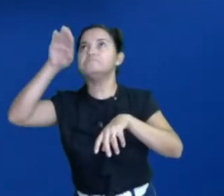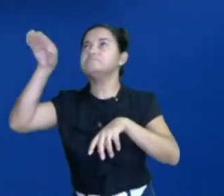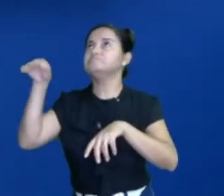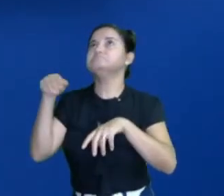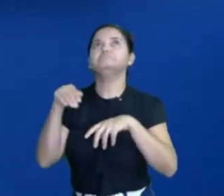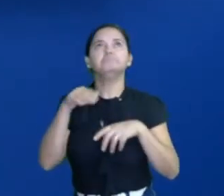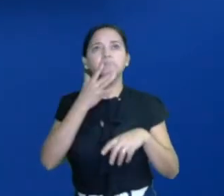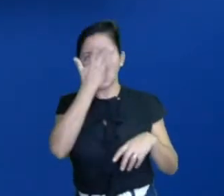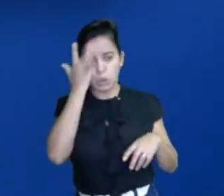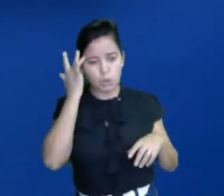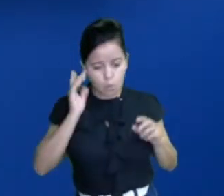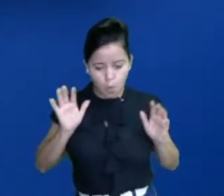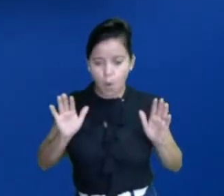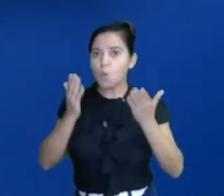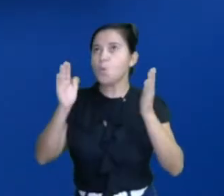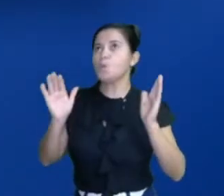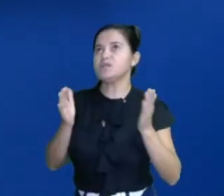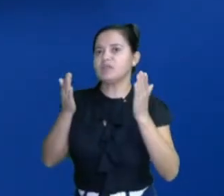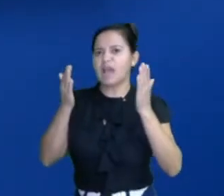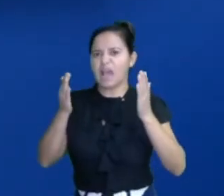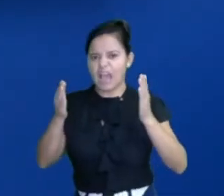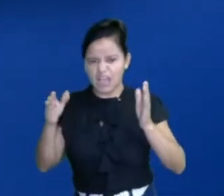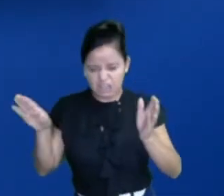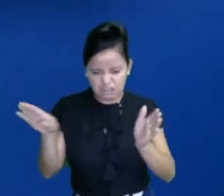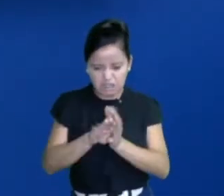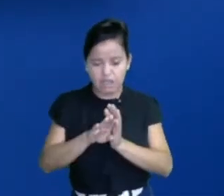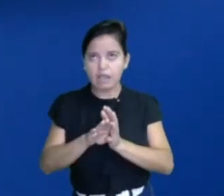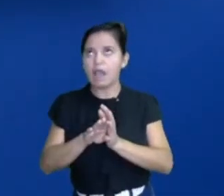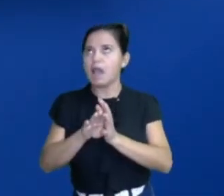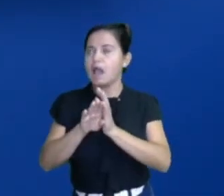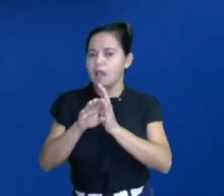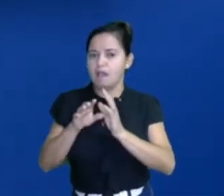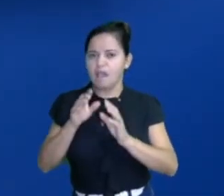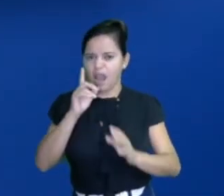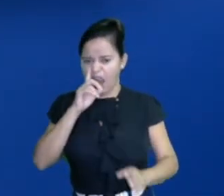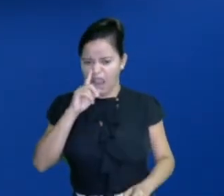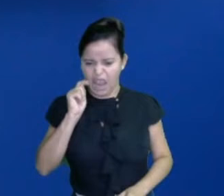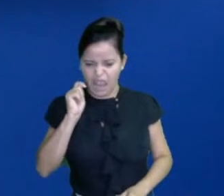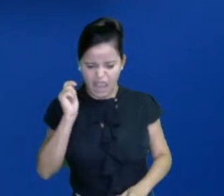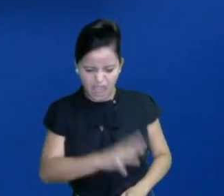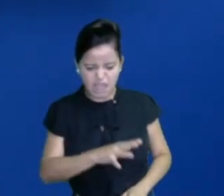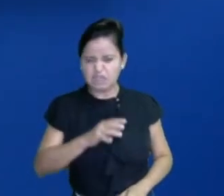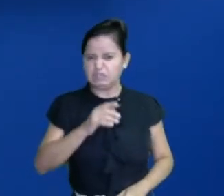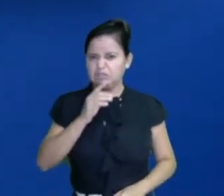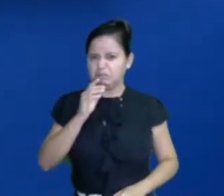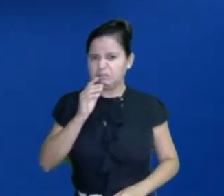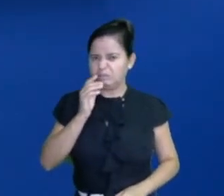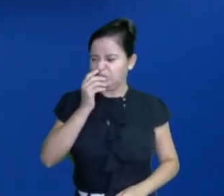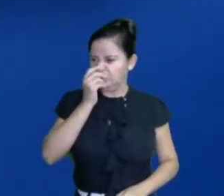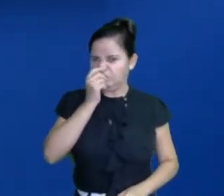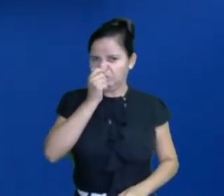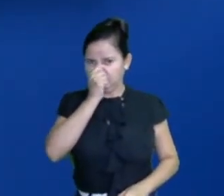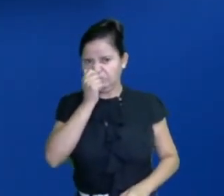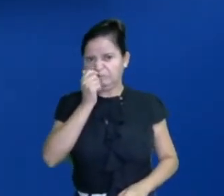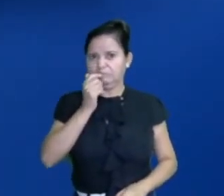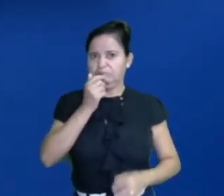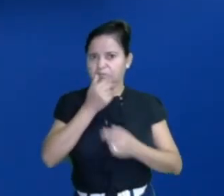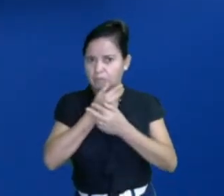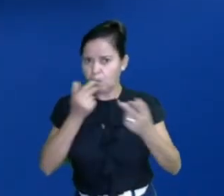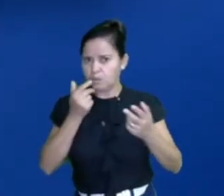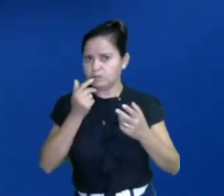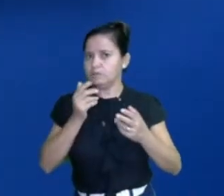preservado. As pessoas não podem ir lá e destruir aquele local, e jogar lixo e poluir, não. É um local que tem que